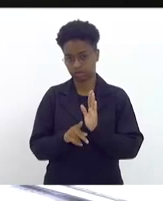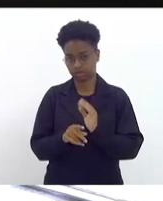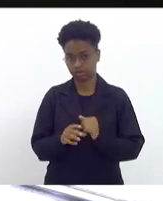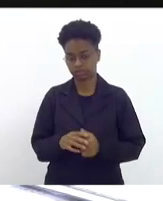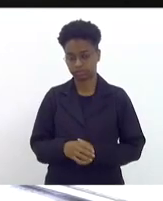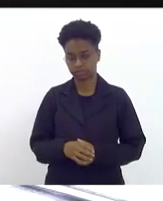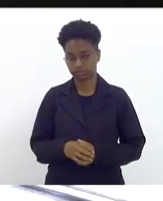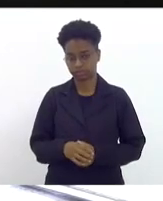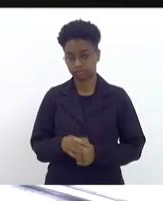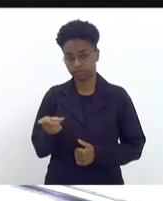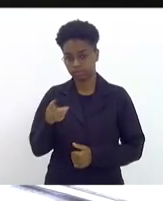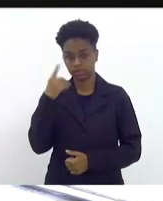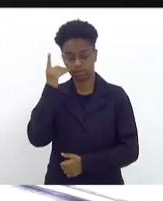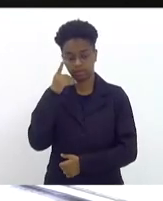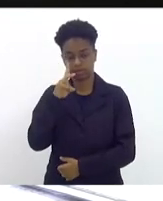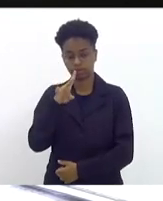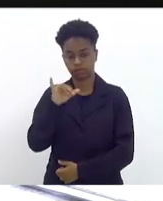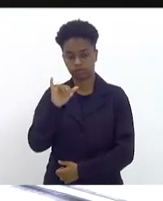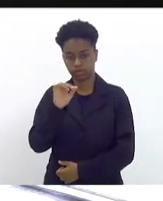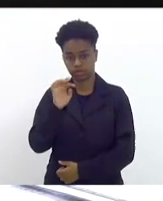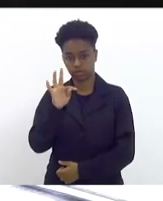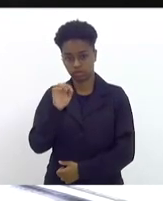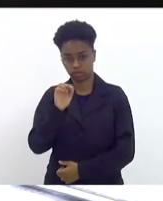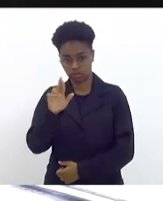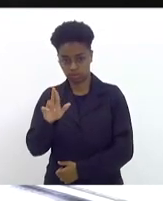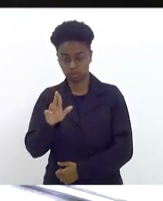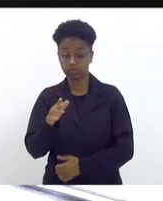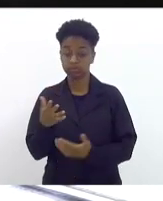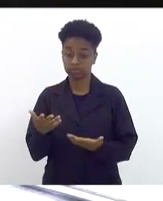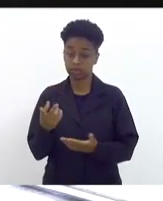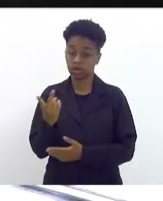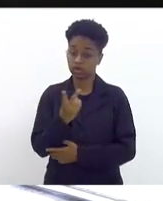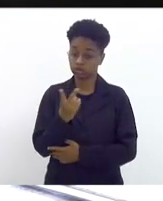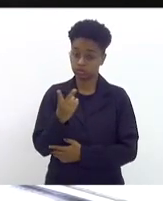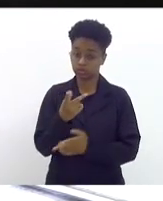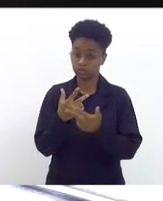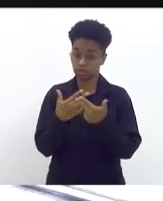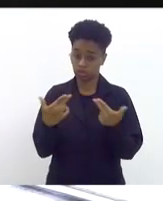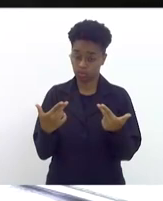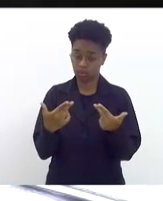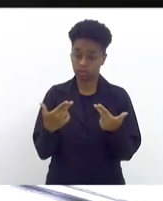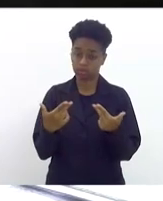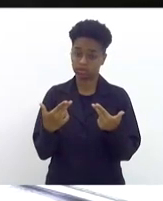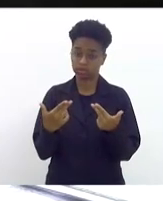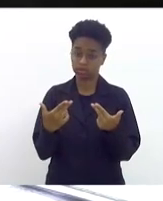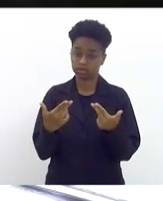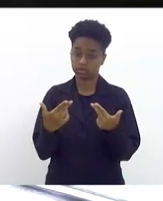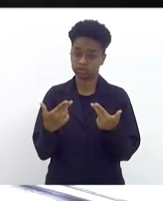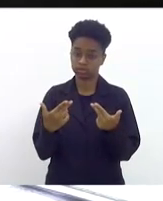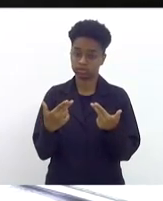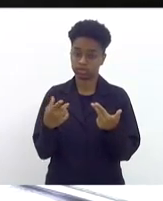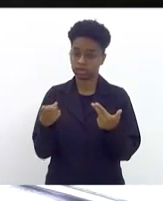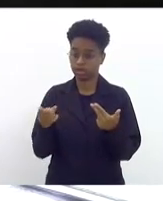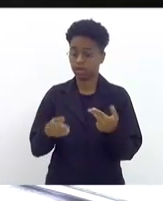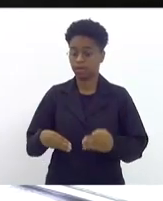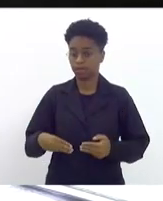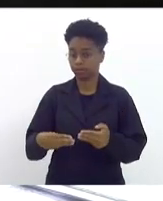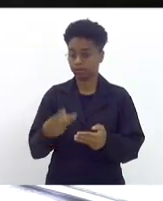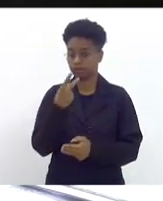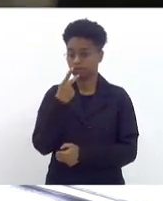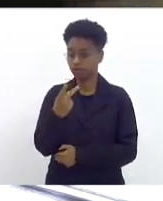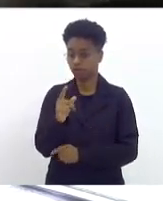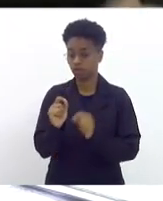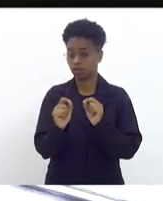deputado Vitor Júnior e as duas questões que levantou o ministro relator